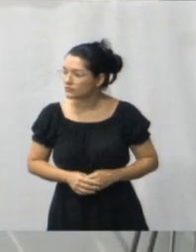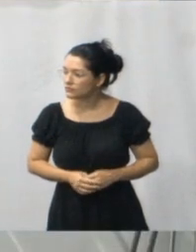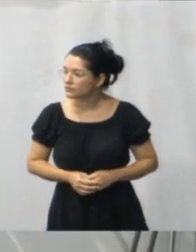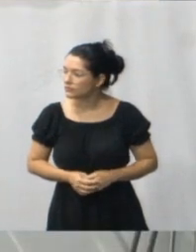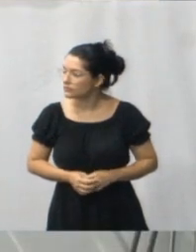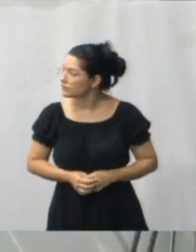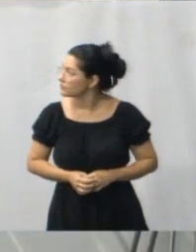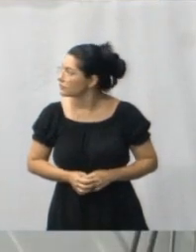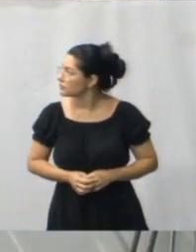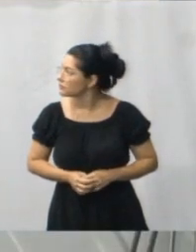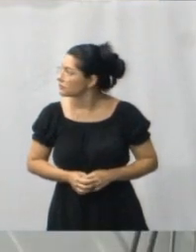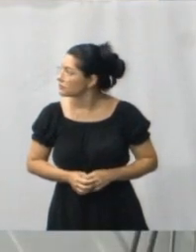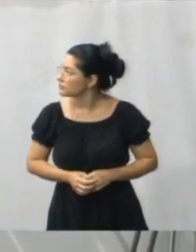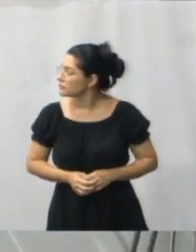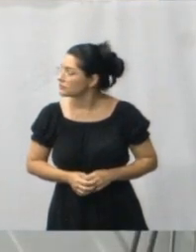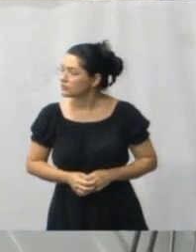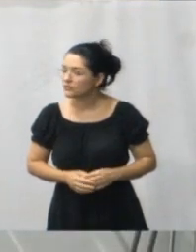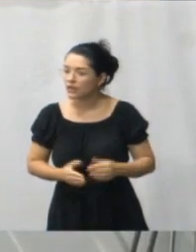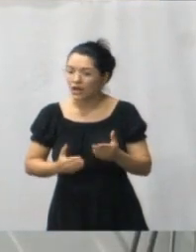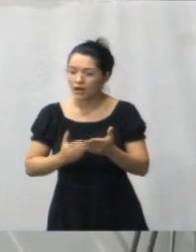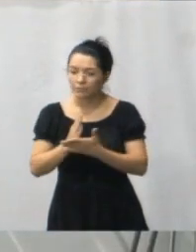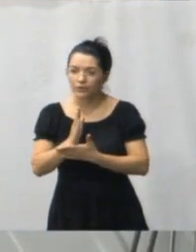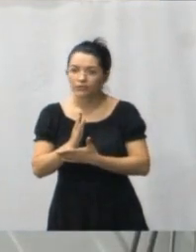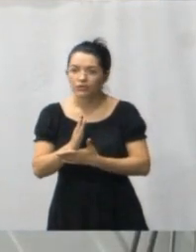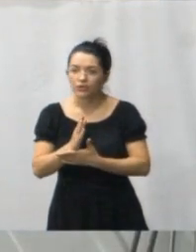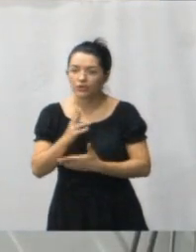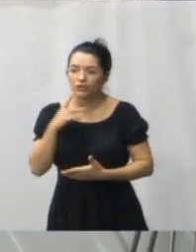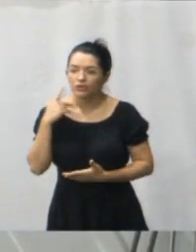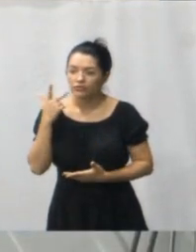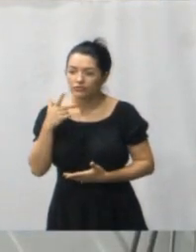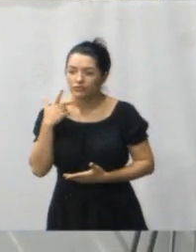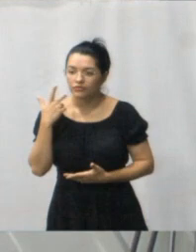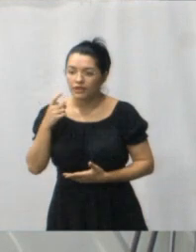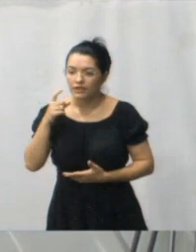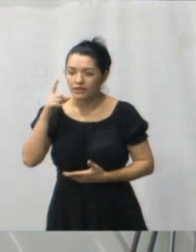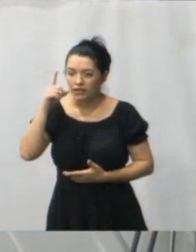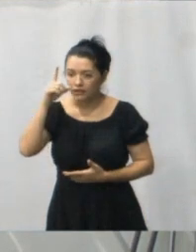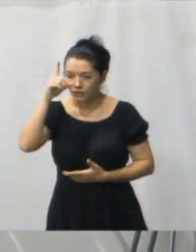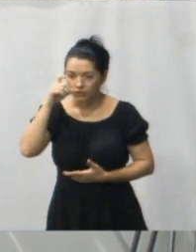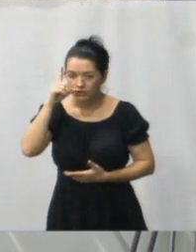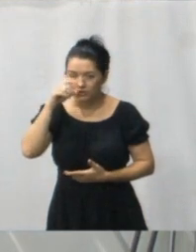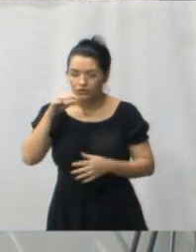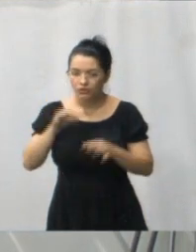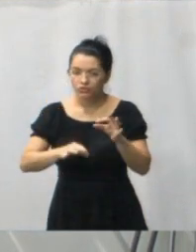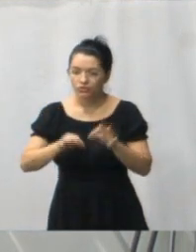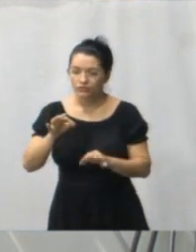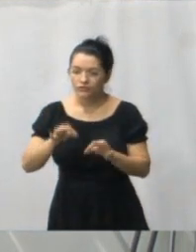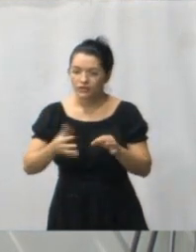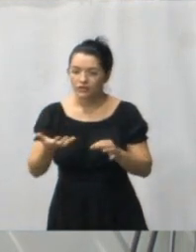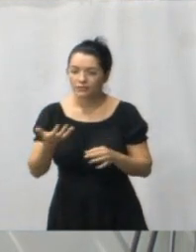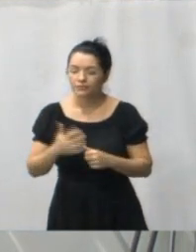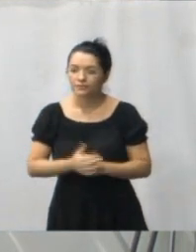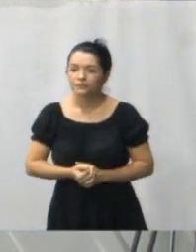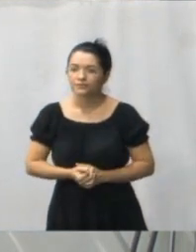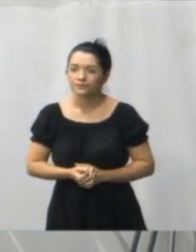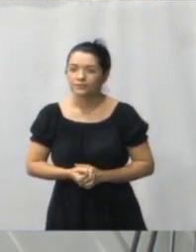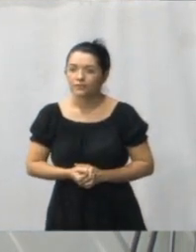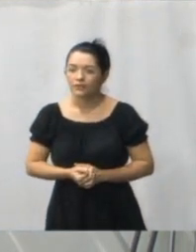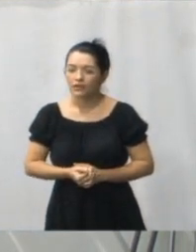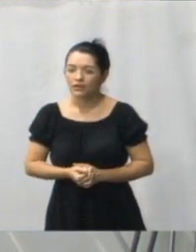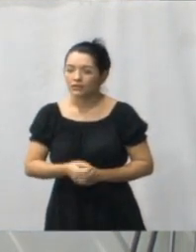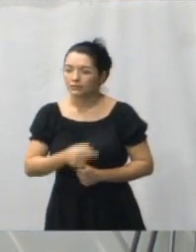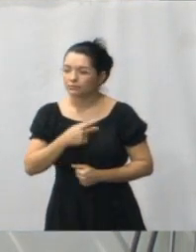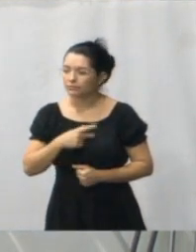Dez votos sim, matéria aprovada. Vereador Deninho, para justificar o voto. Presidente, Eliezer e Ramiro também estão aqui atrás. Nem tinha visto